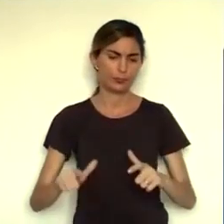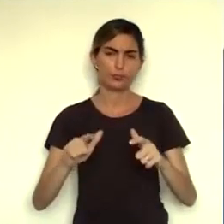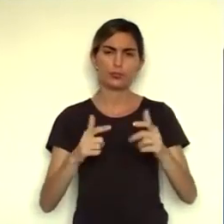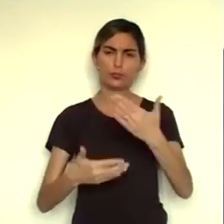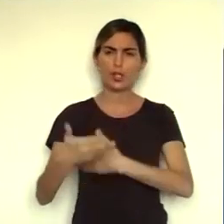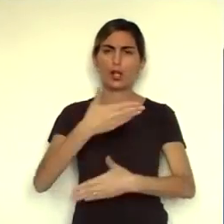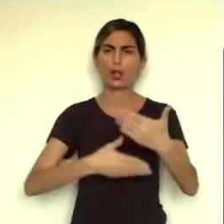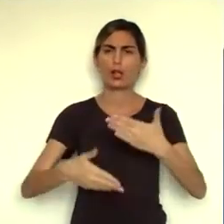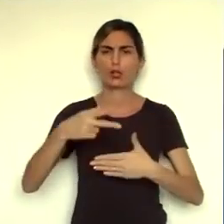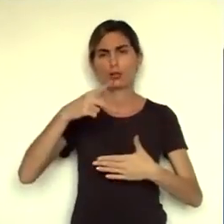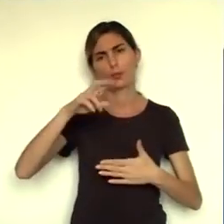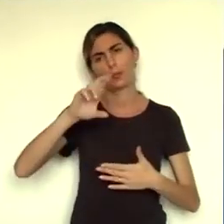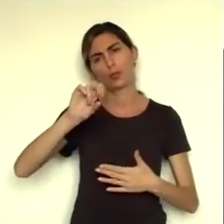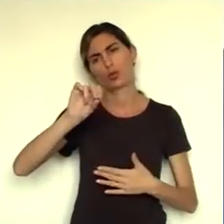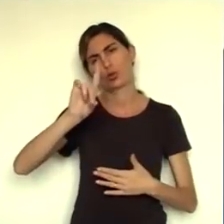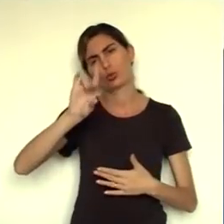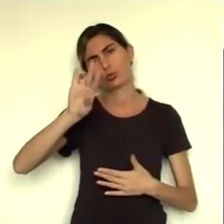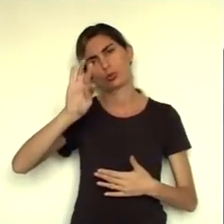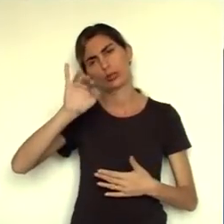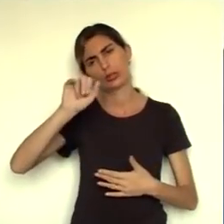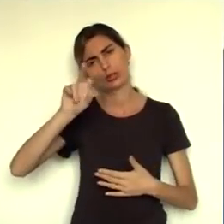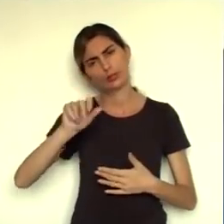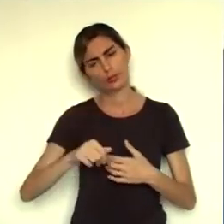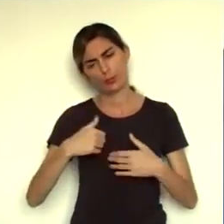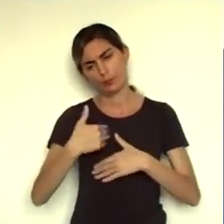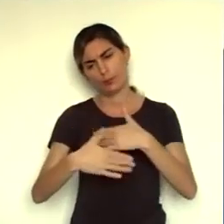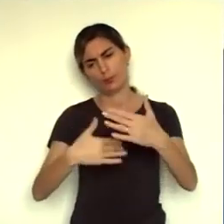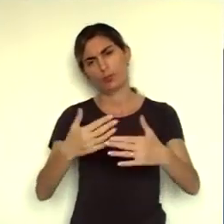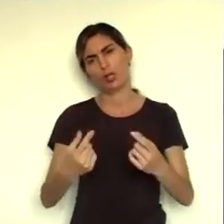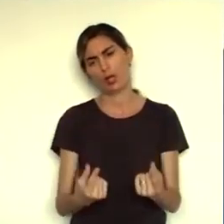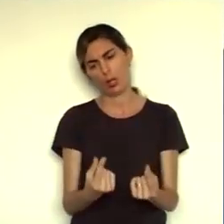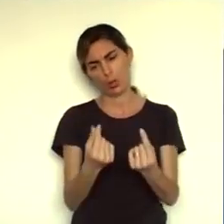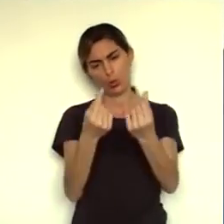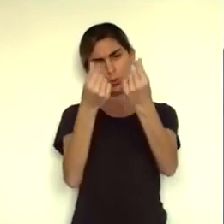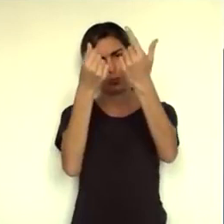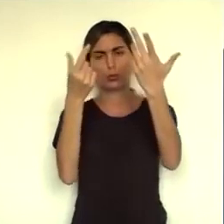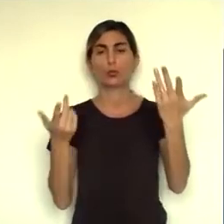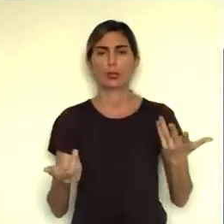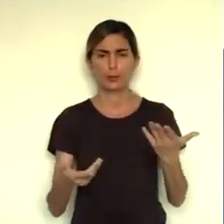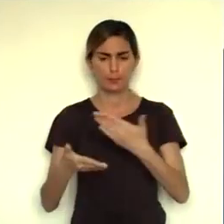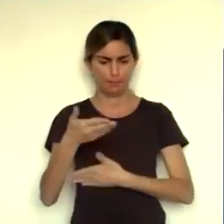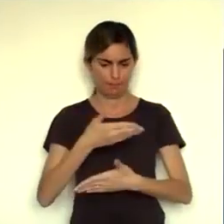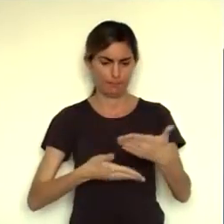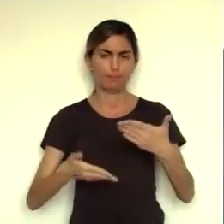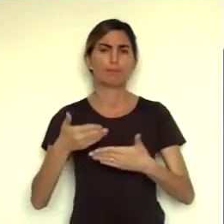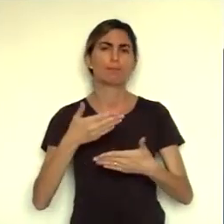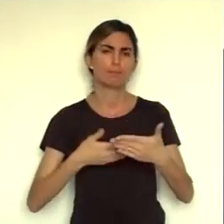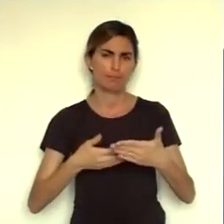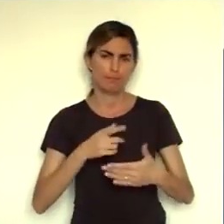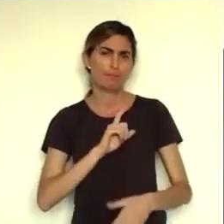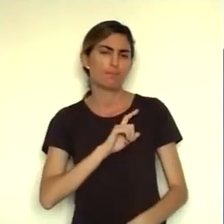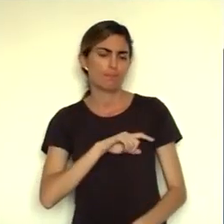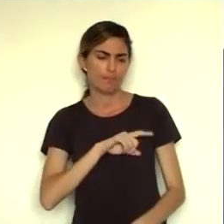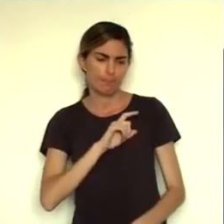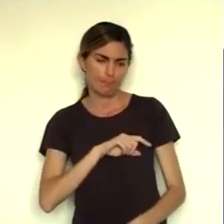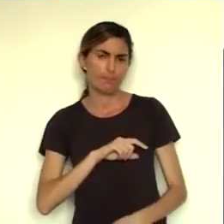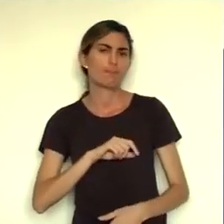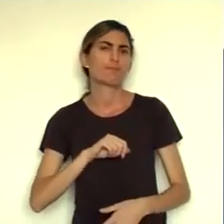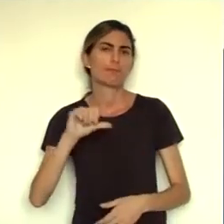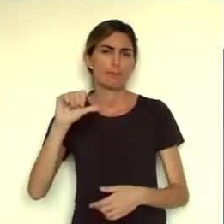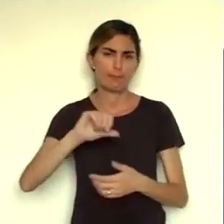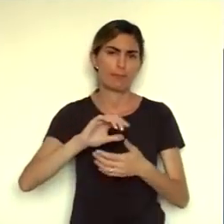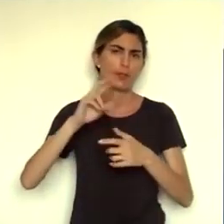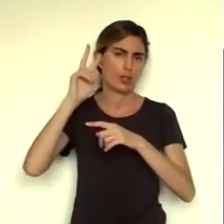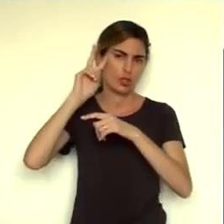relação, né, produtiva. Essa relação produtiva, que é a relação econômica, é uma relação bem perversa,